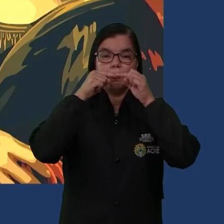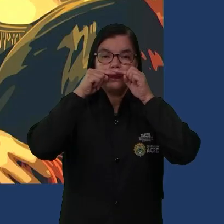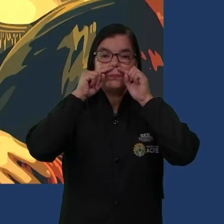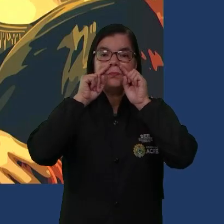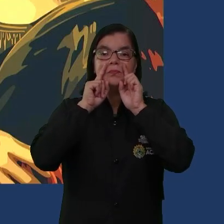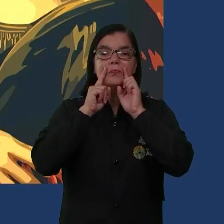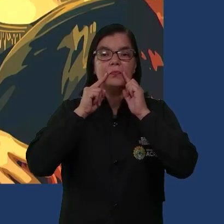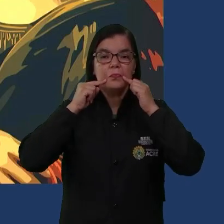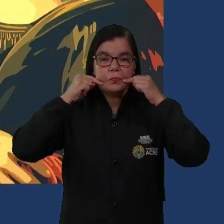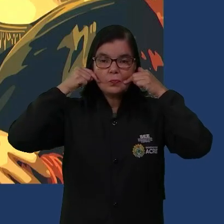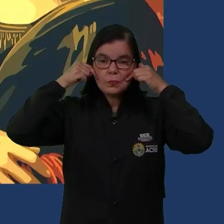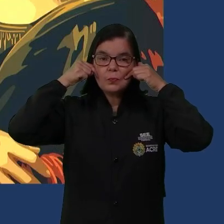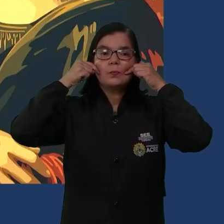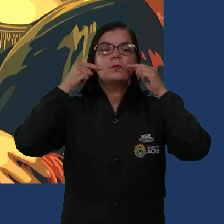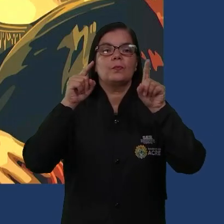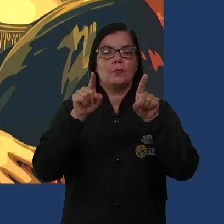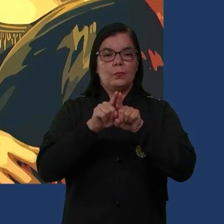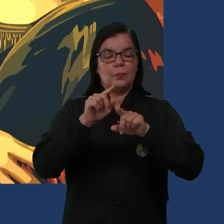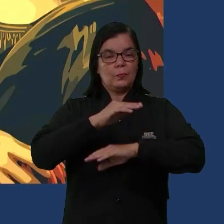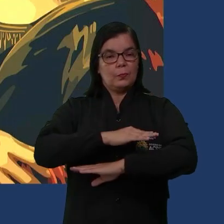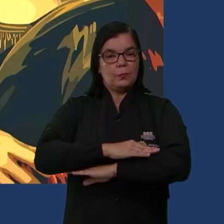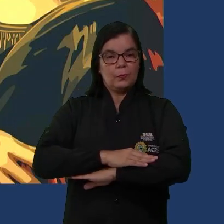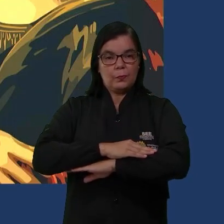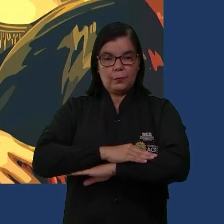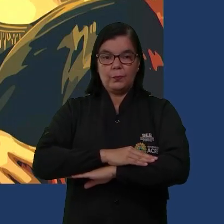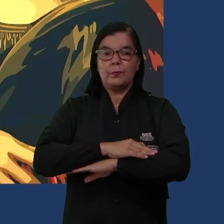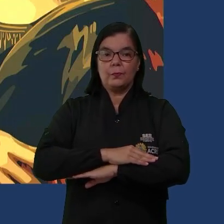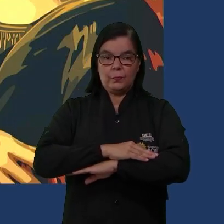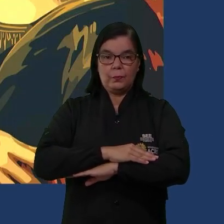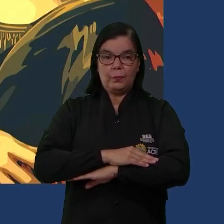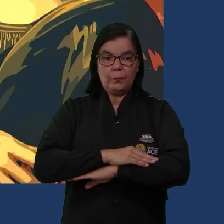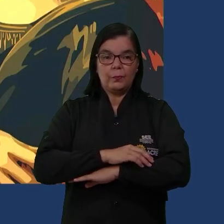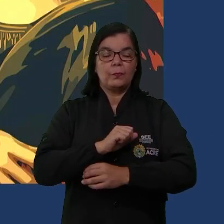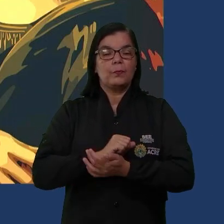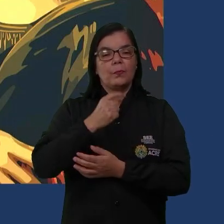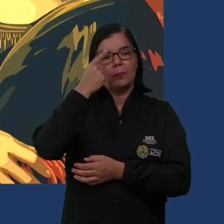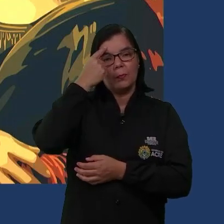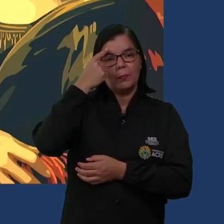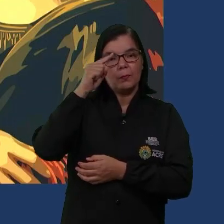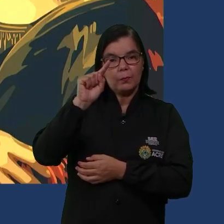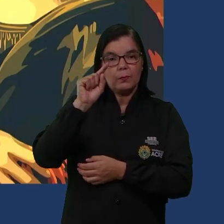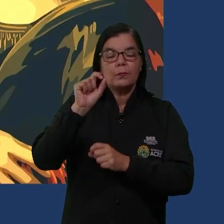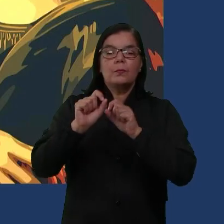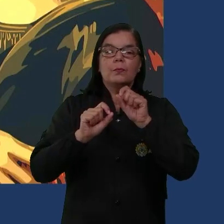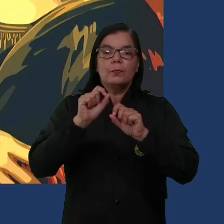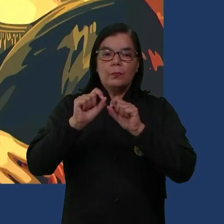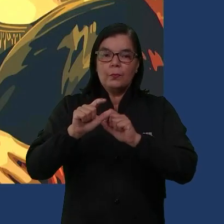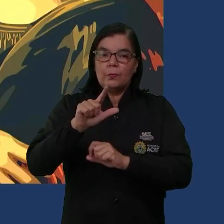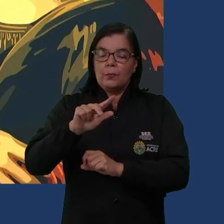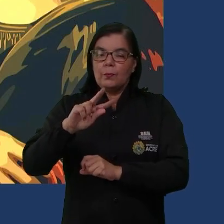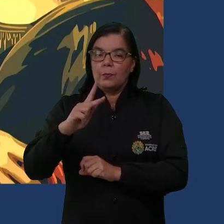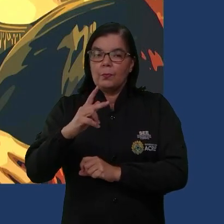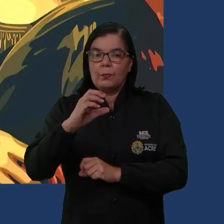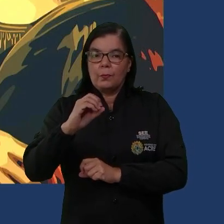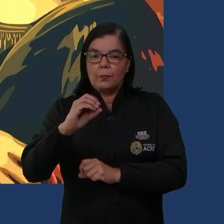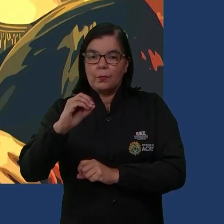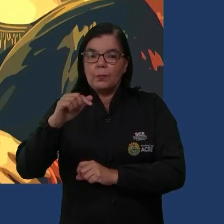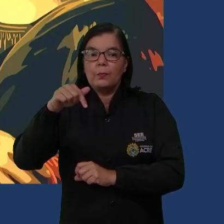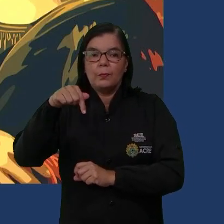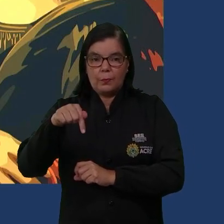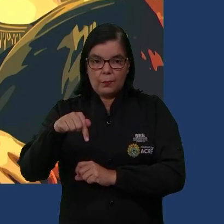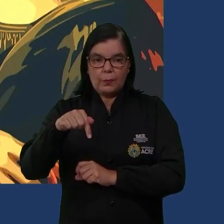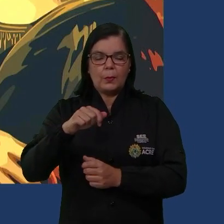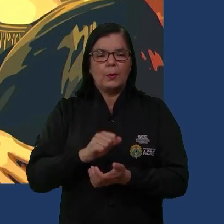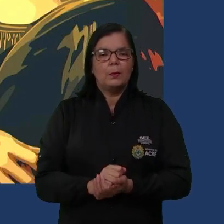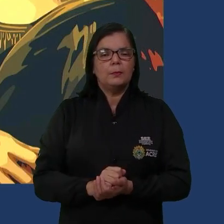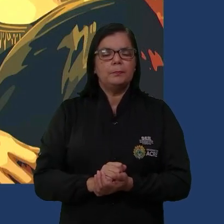cavanhaque sobre a famosa Mona Lisa de Leonardo da Vinci, criando a obra LHOOQ.